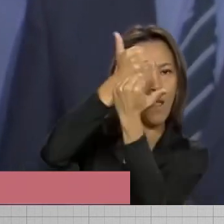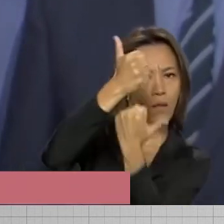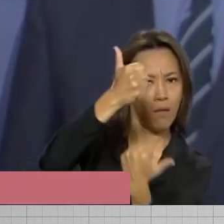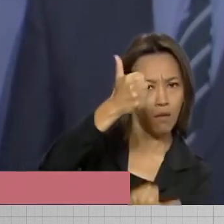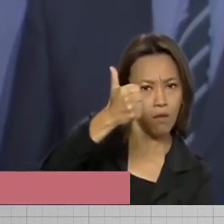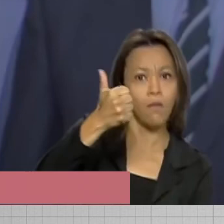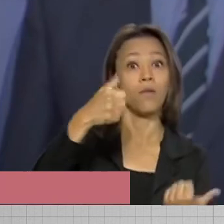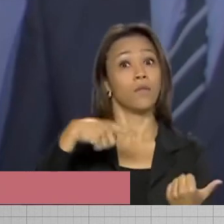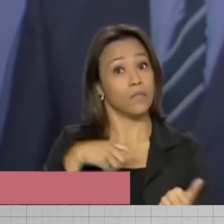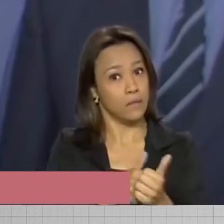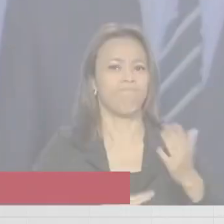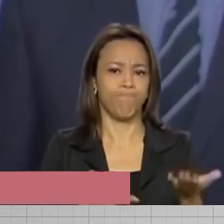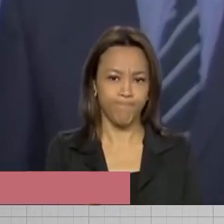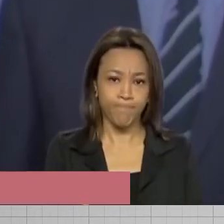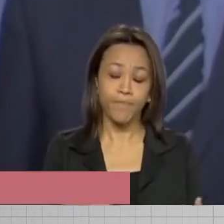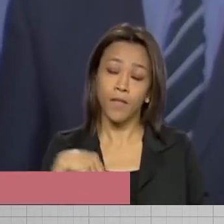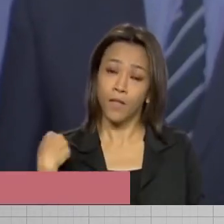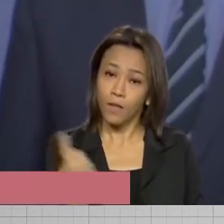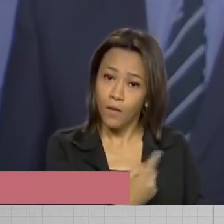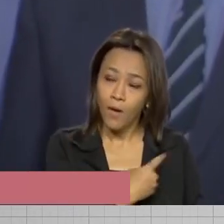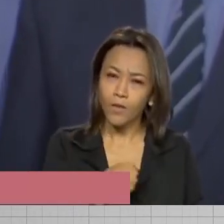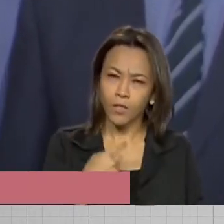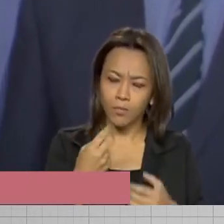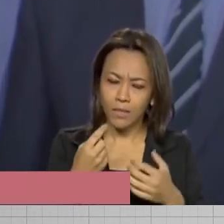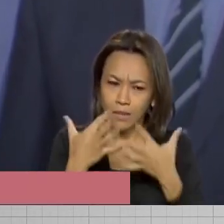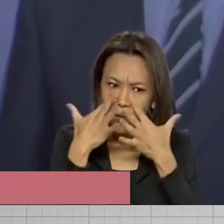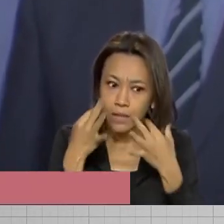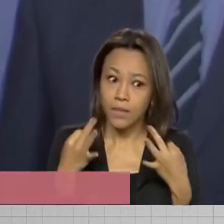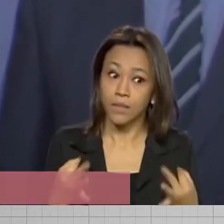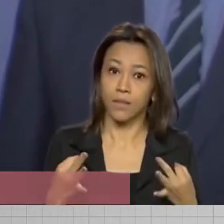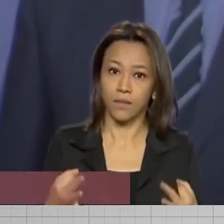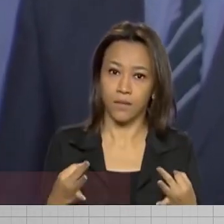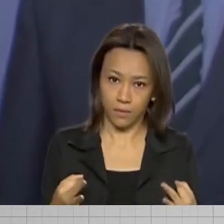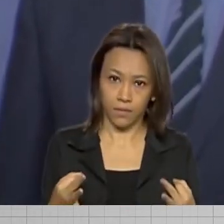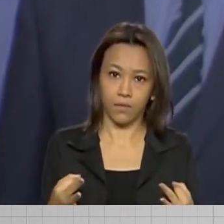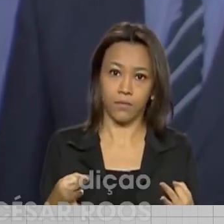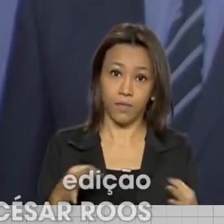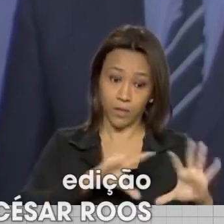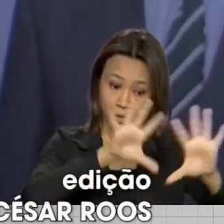com os olhos na população brasileira a curto prazo, mas